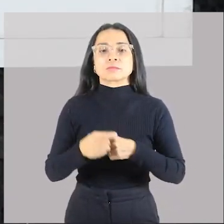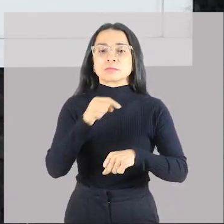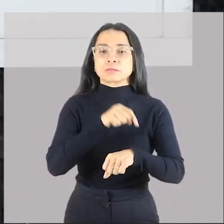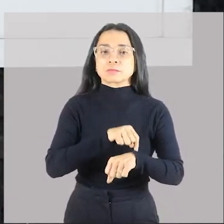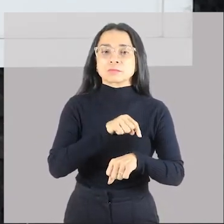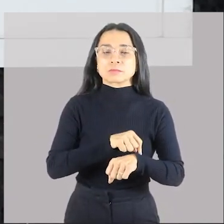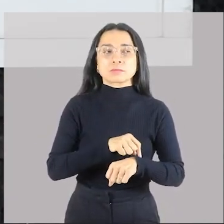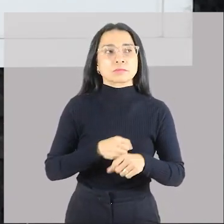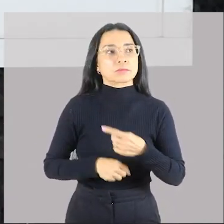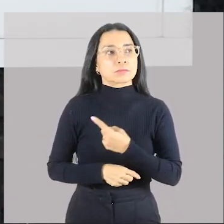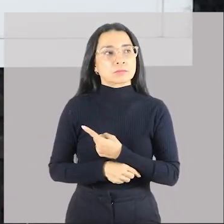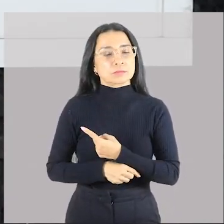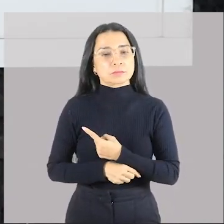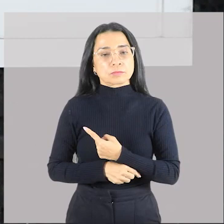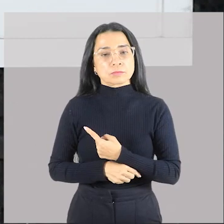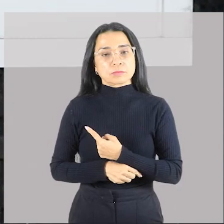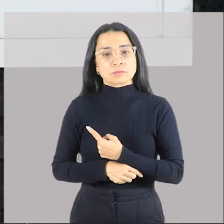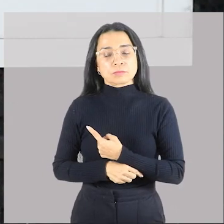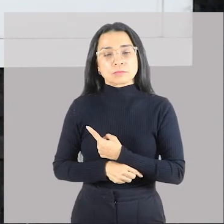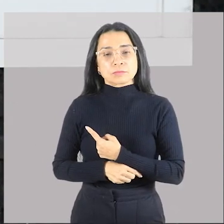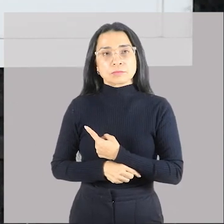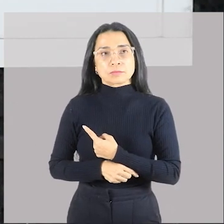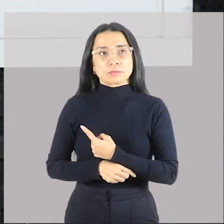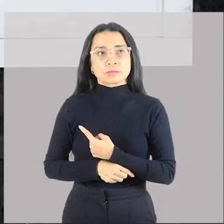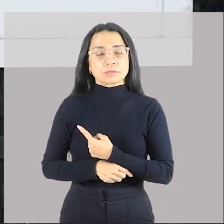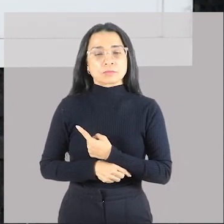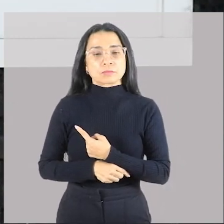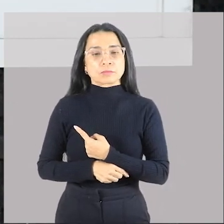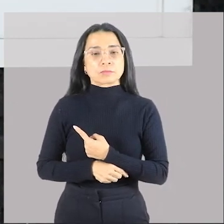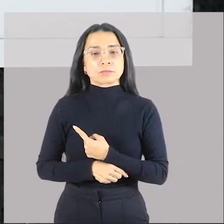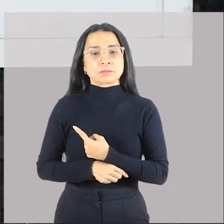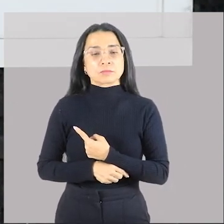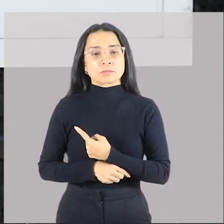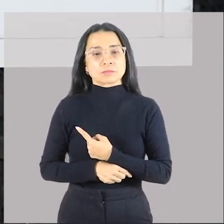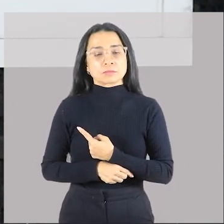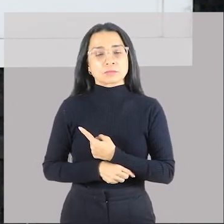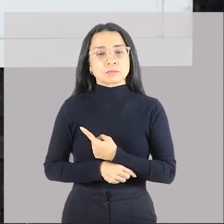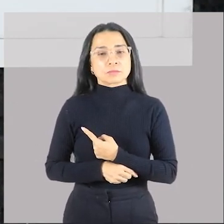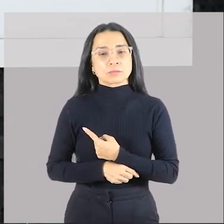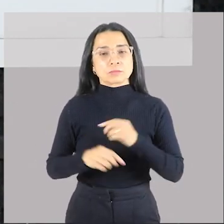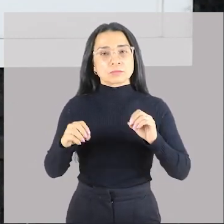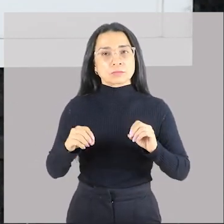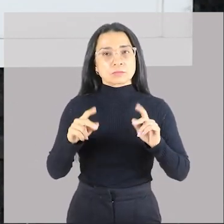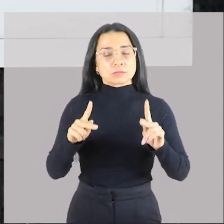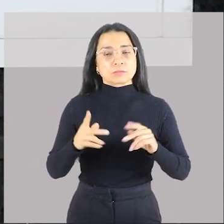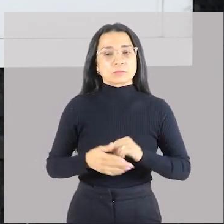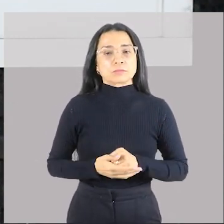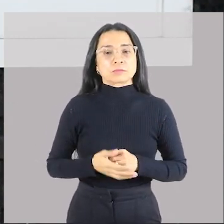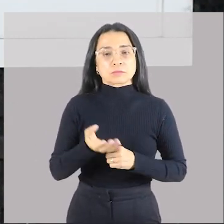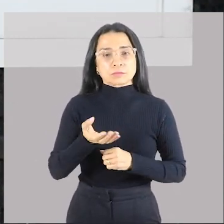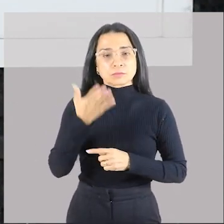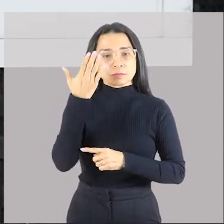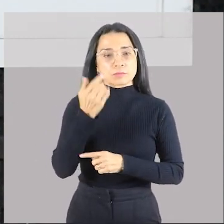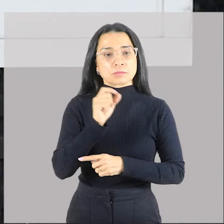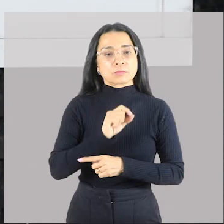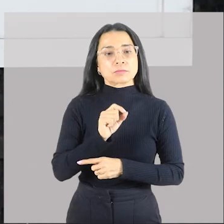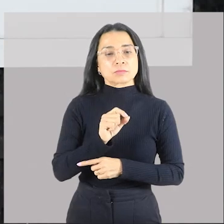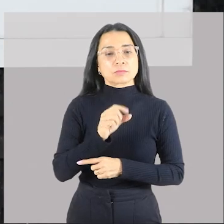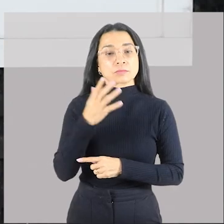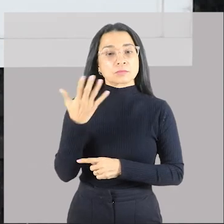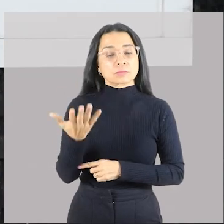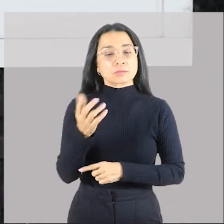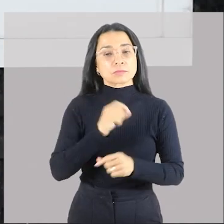Tempo de aplicação, 3 anos. Ok. Então, ele quer saber qual